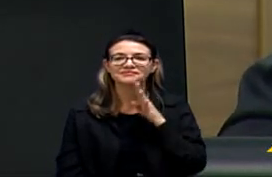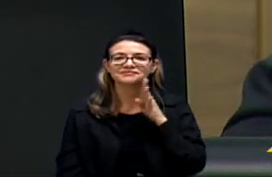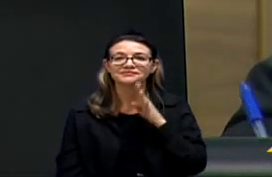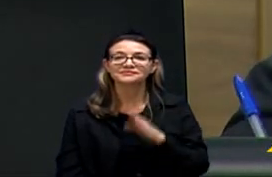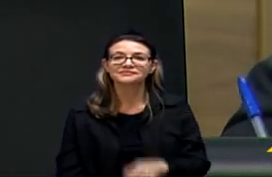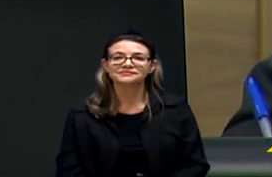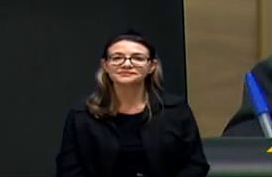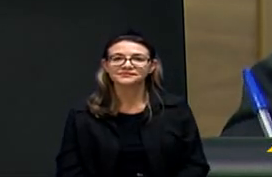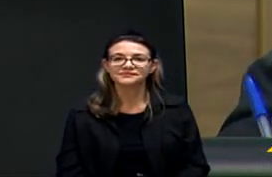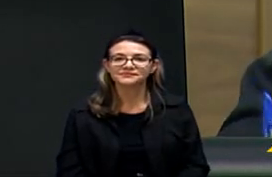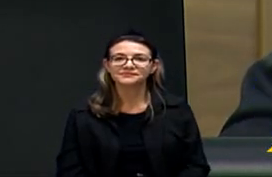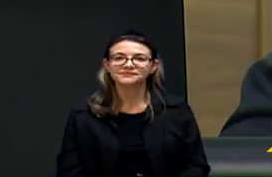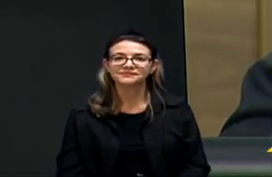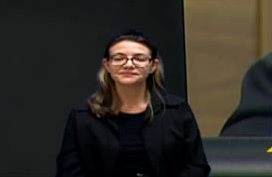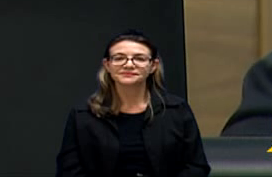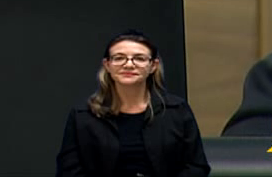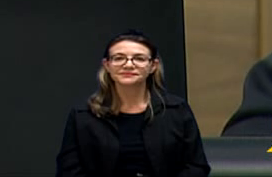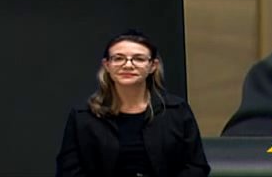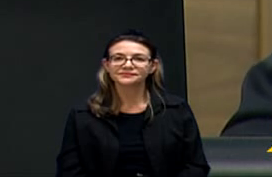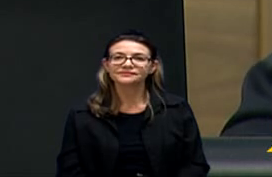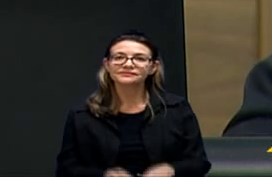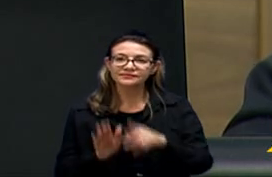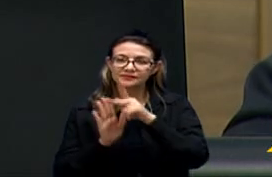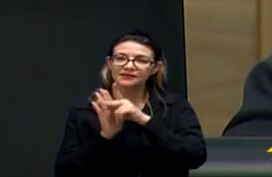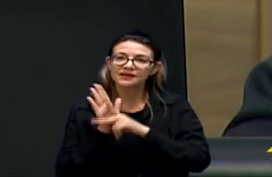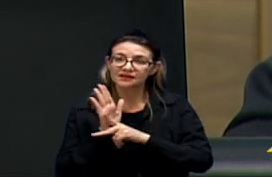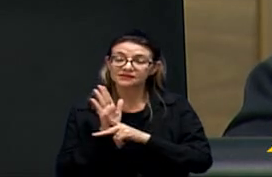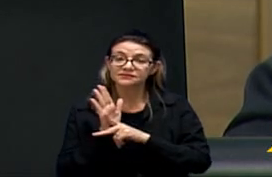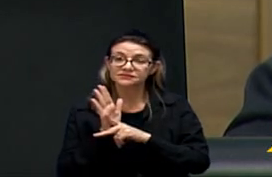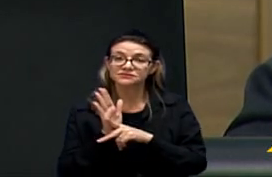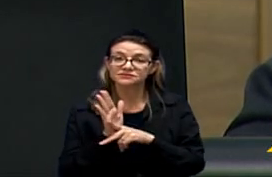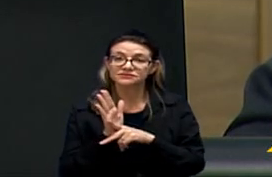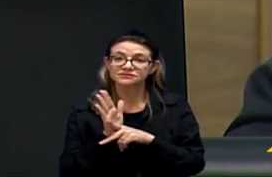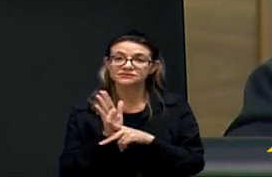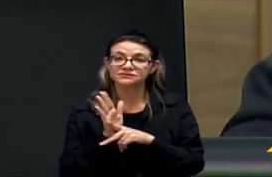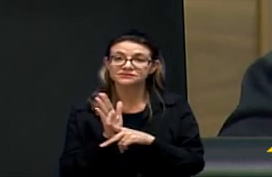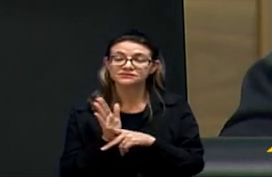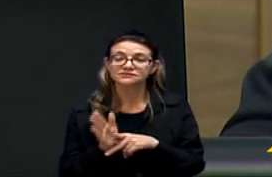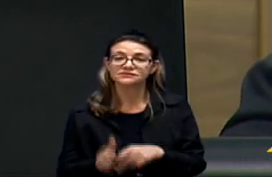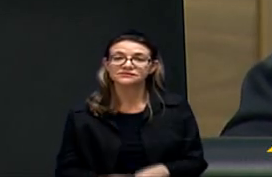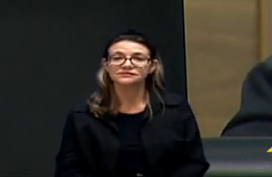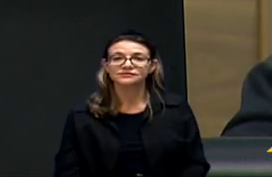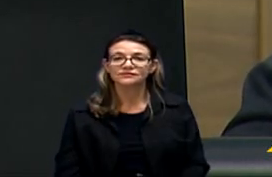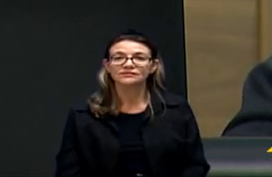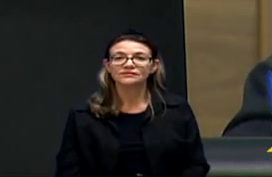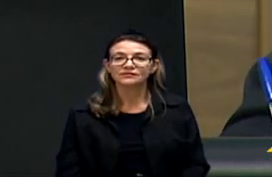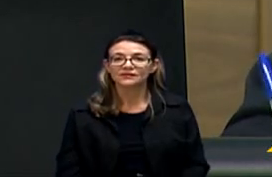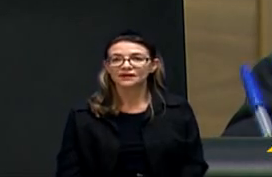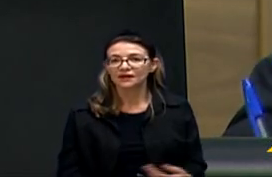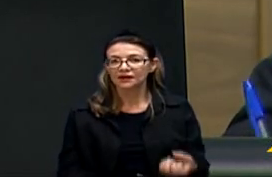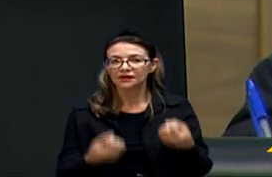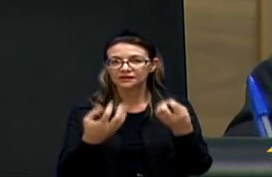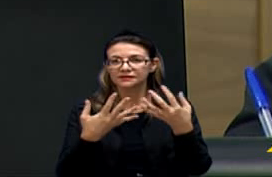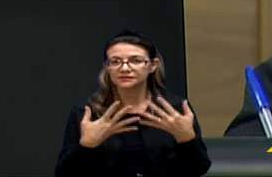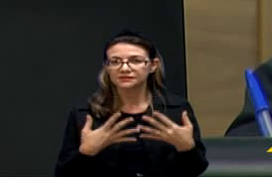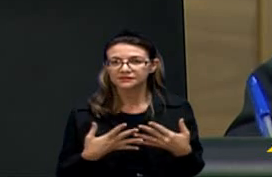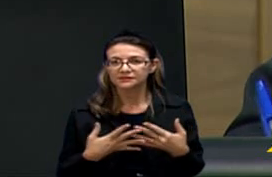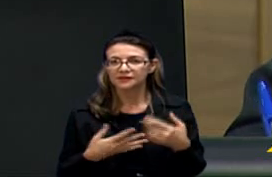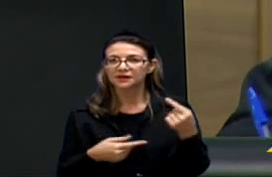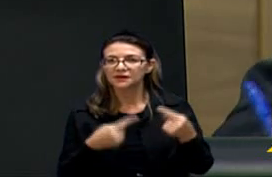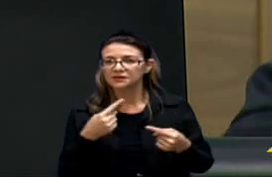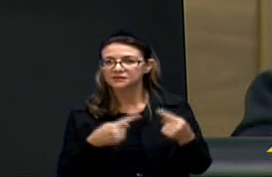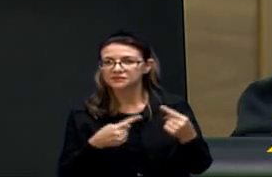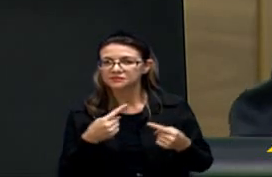legal é né então esse projeto tem um parecer pela inconstitucionalidade aí V excelência vai colocar em discussão